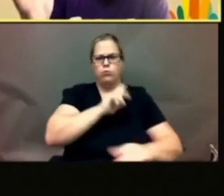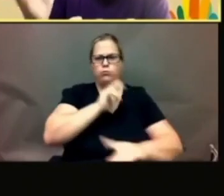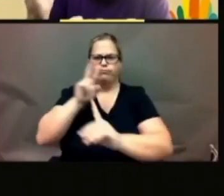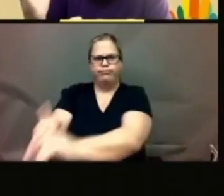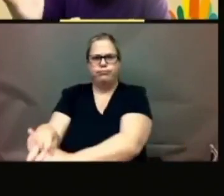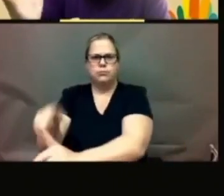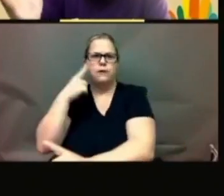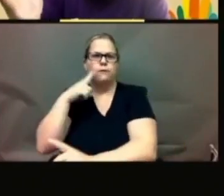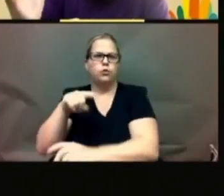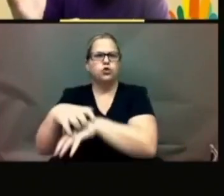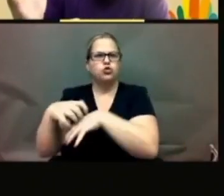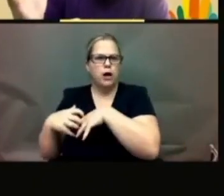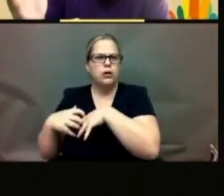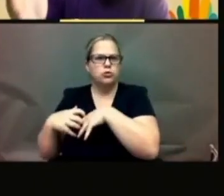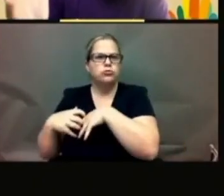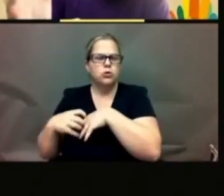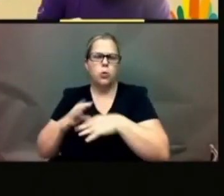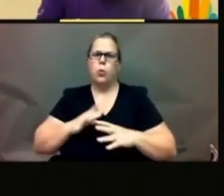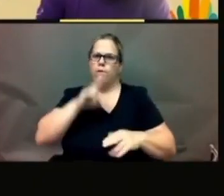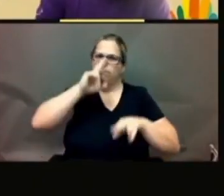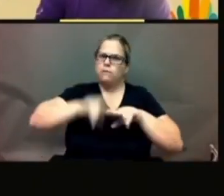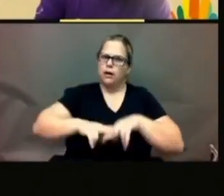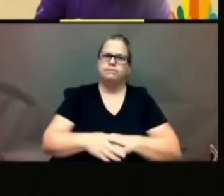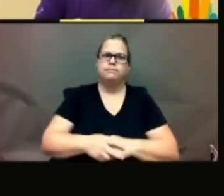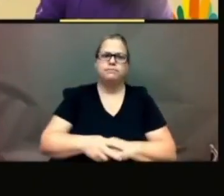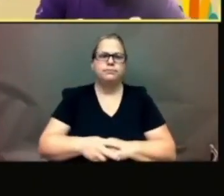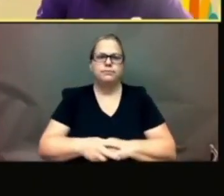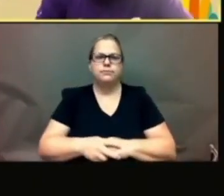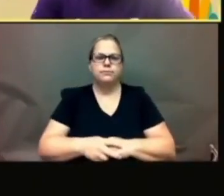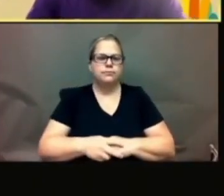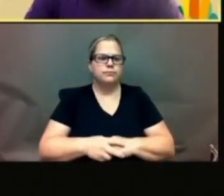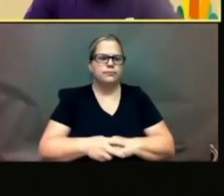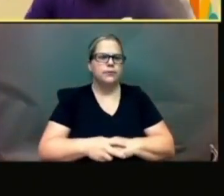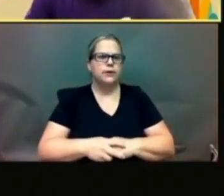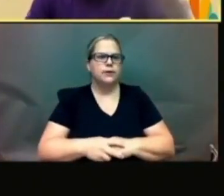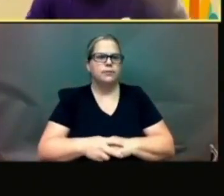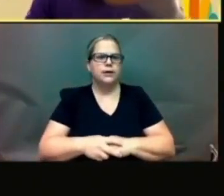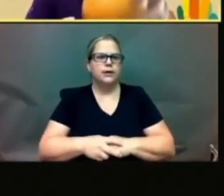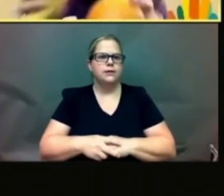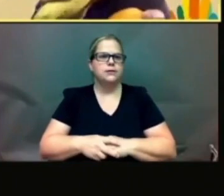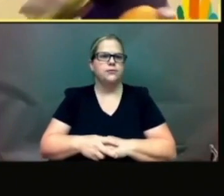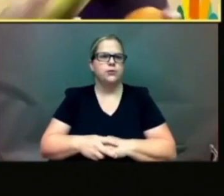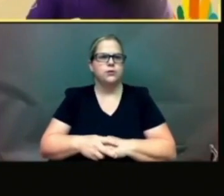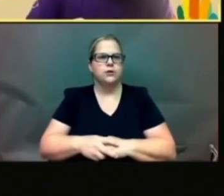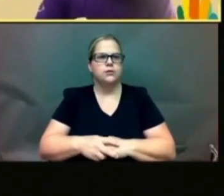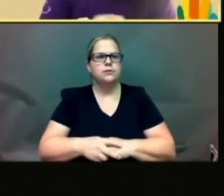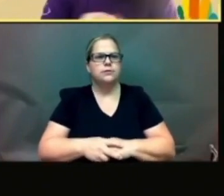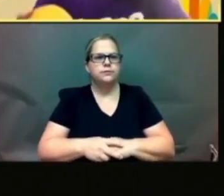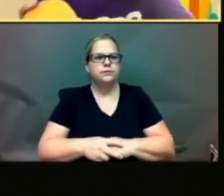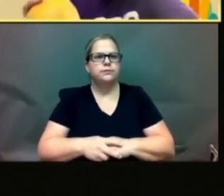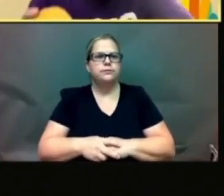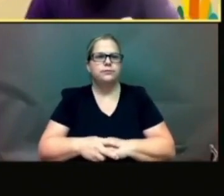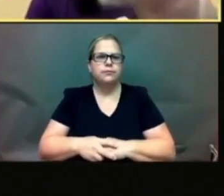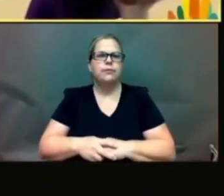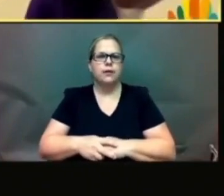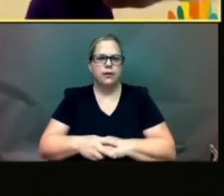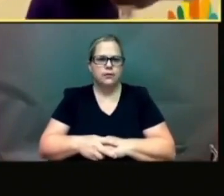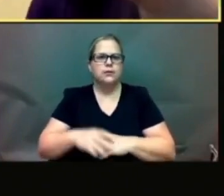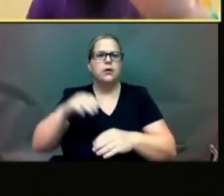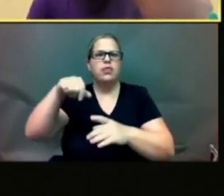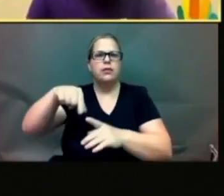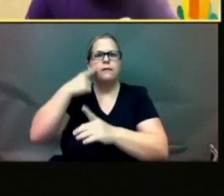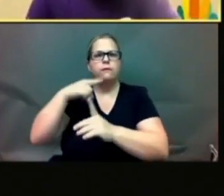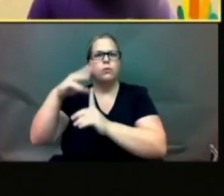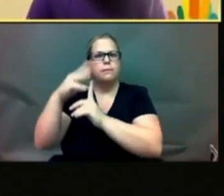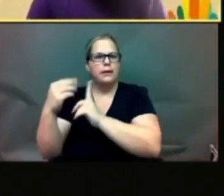vou fazer da nossa própria versão no Scratch. É bastante simples. E também é por isso que eu tenho aqui